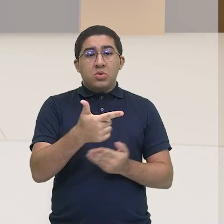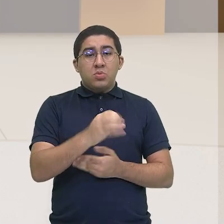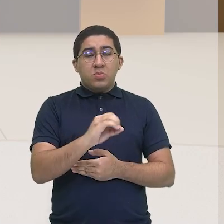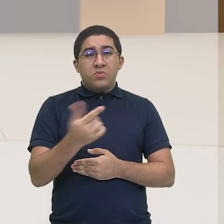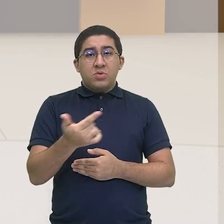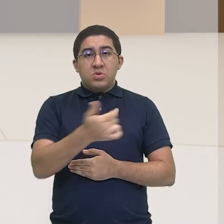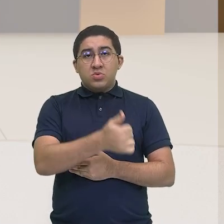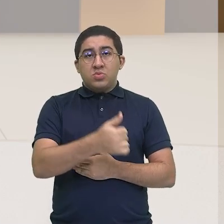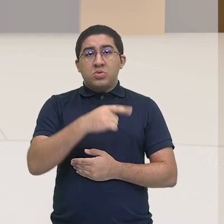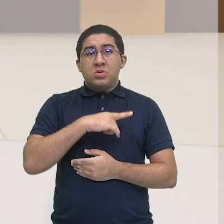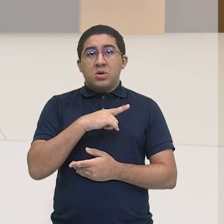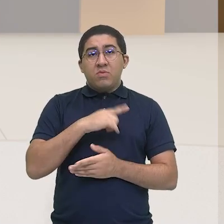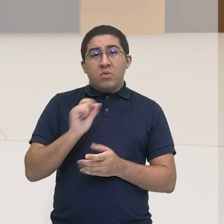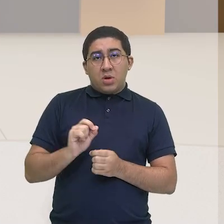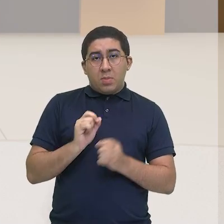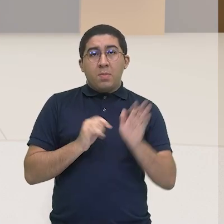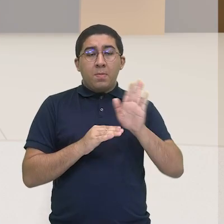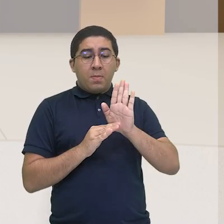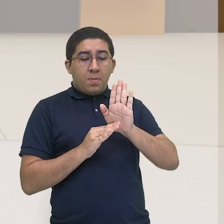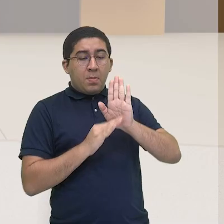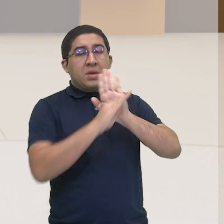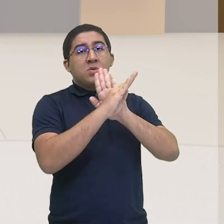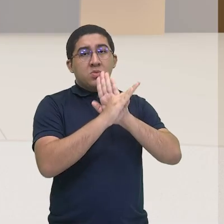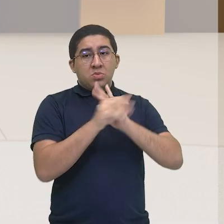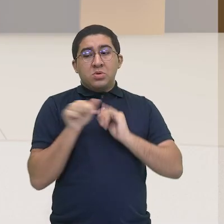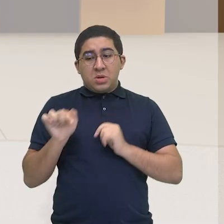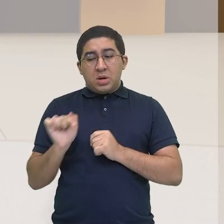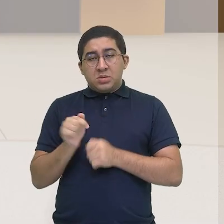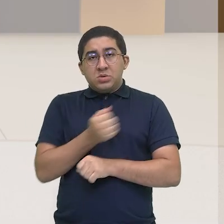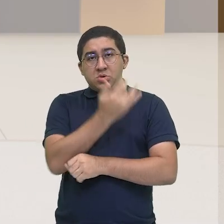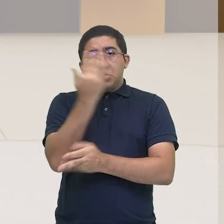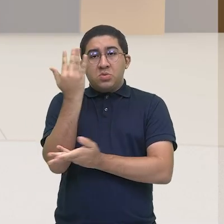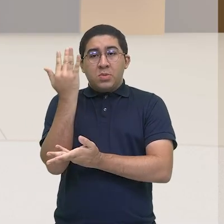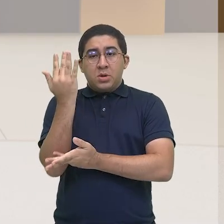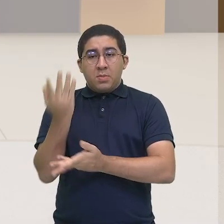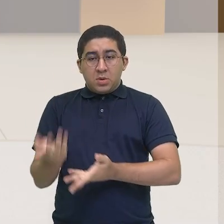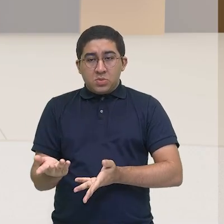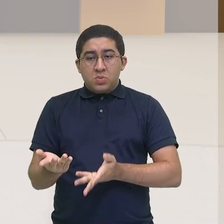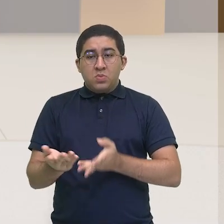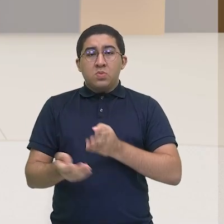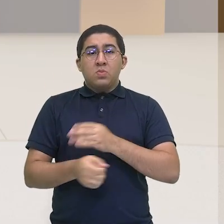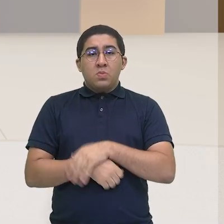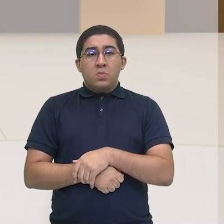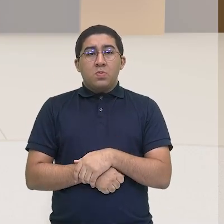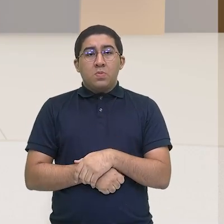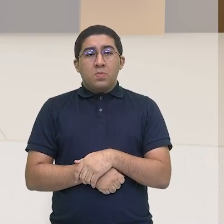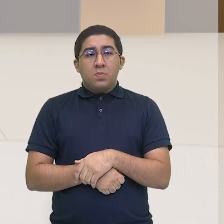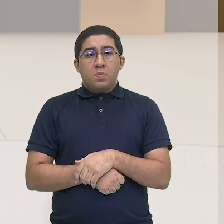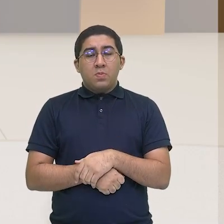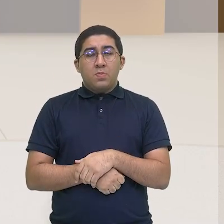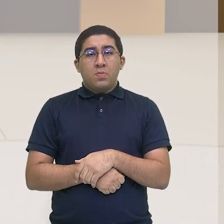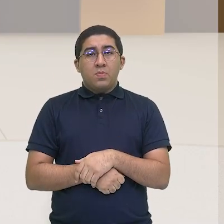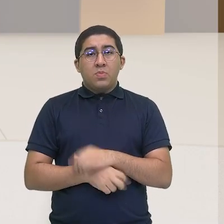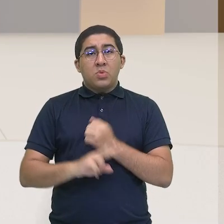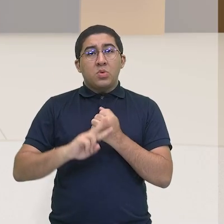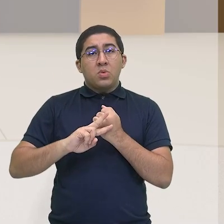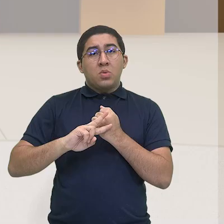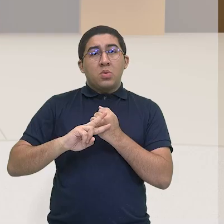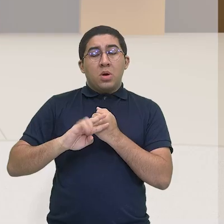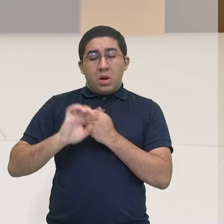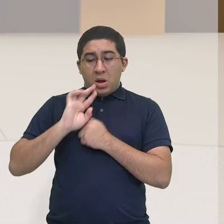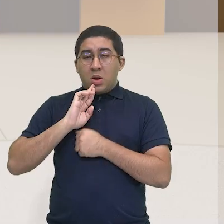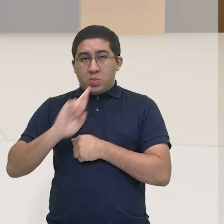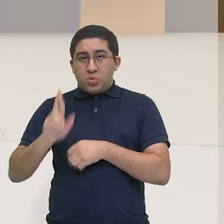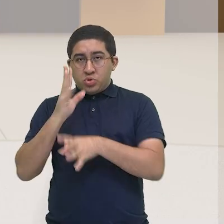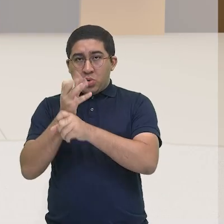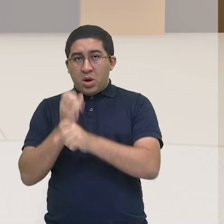um aumento do desmatamento. Exatamente. Então, olha só, resultado positivo, mas não é algo favorável,